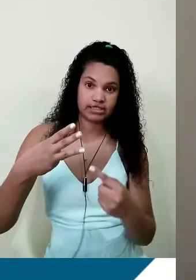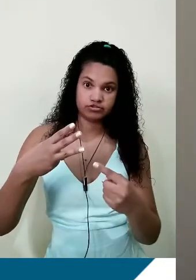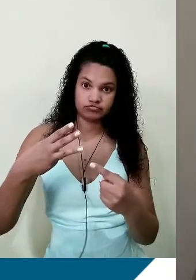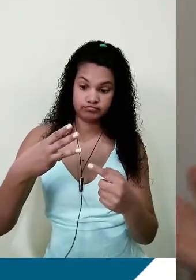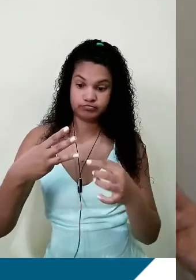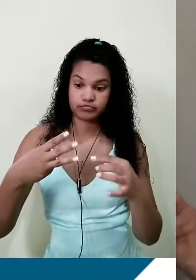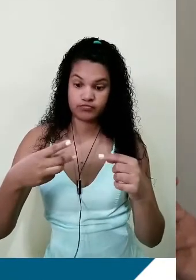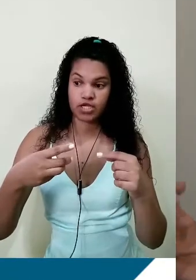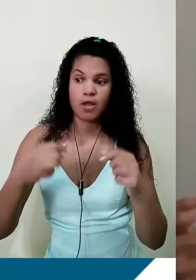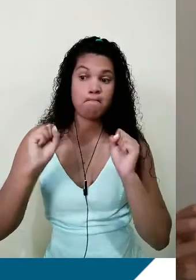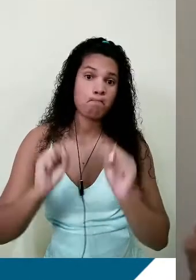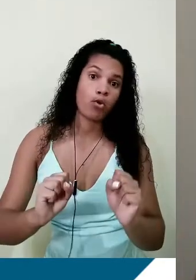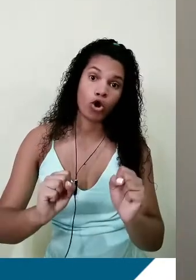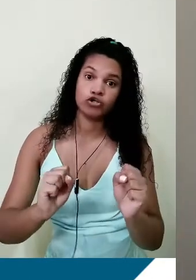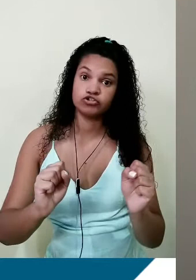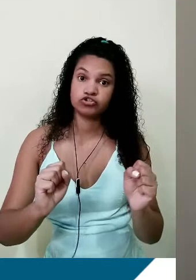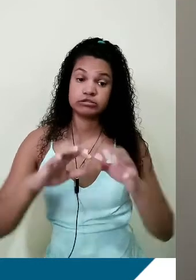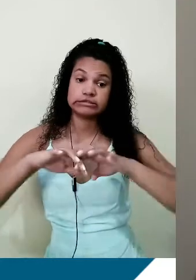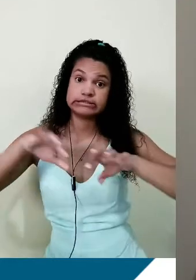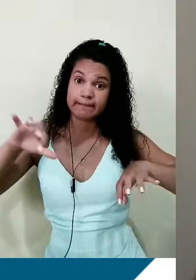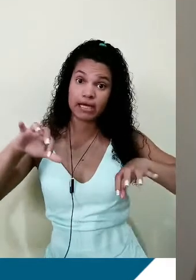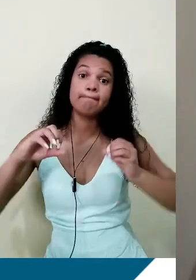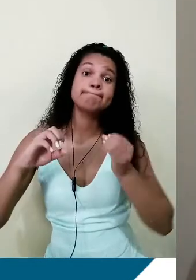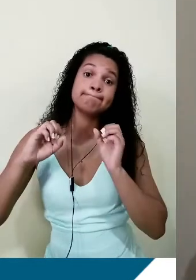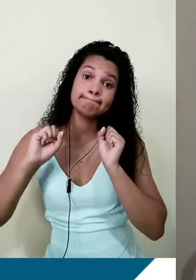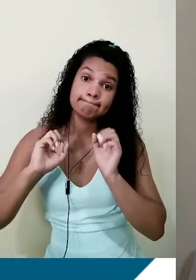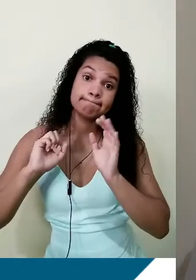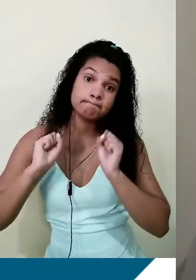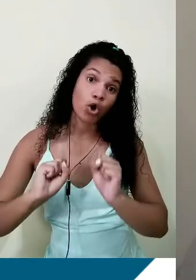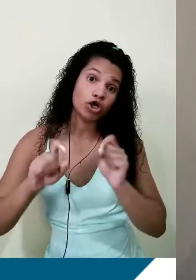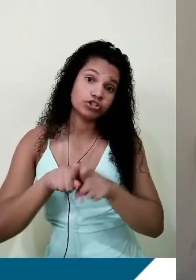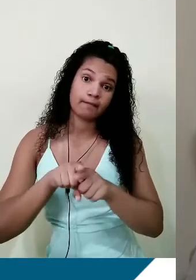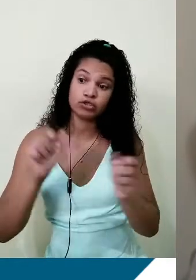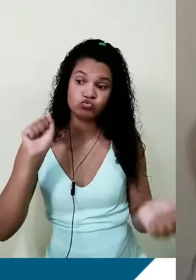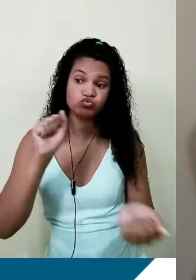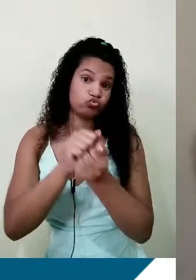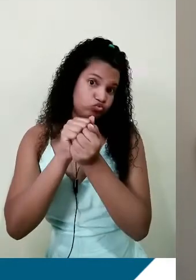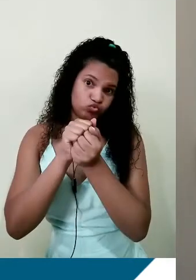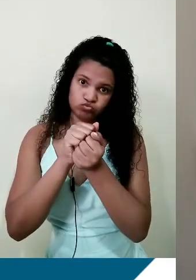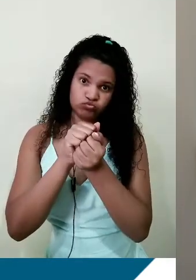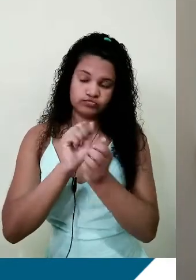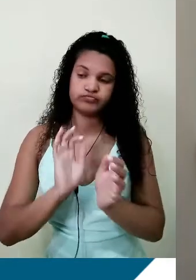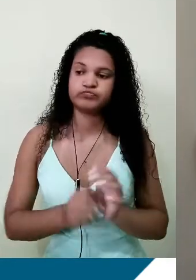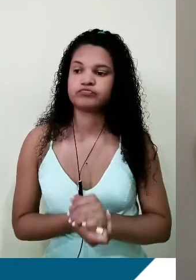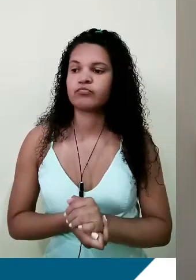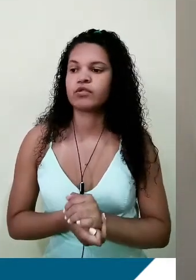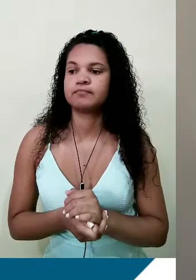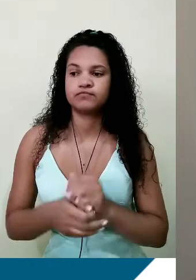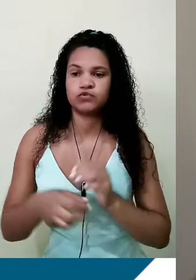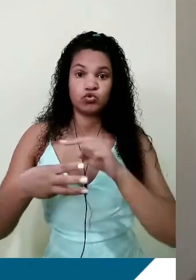de maneira separada, mas também podem aparecer de maneira conjunta. Os 3 processos são